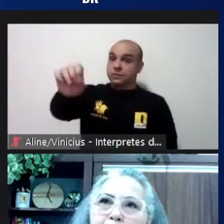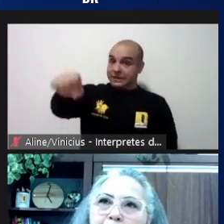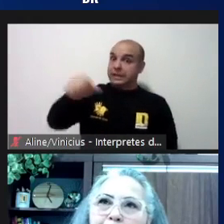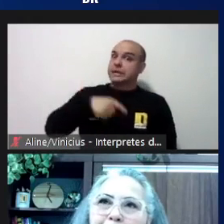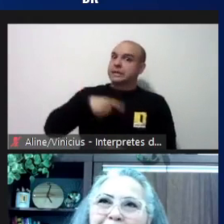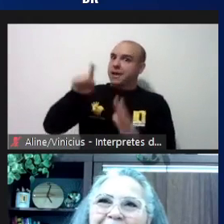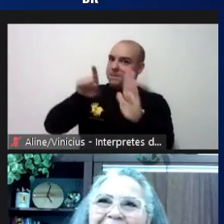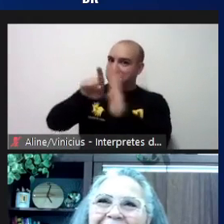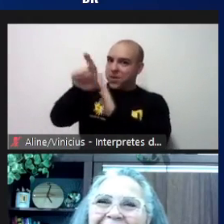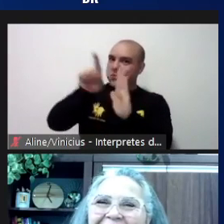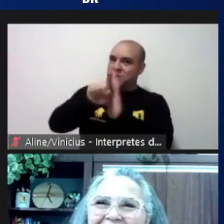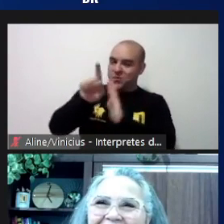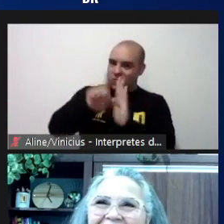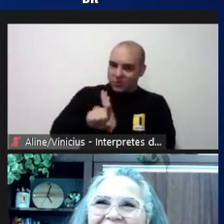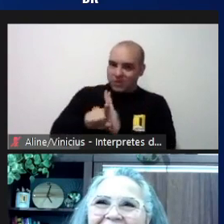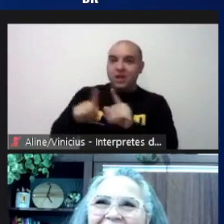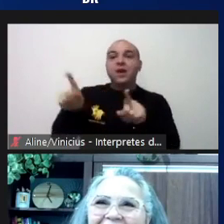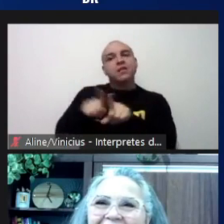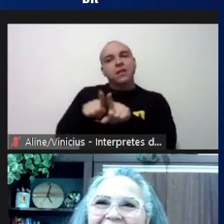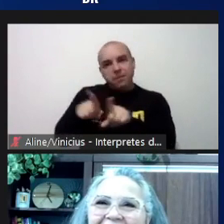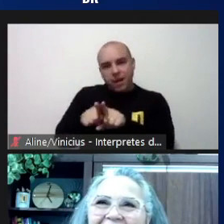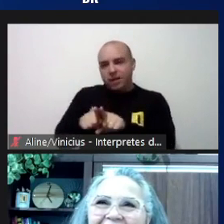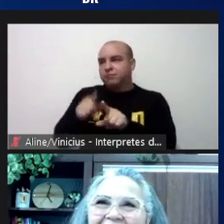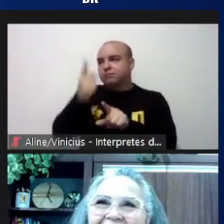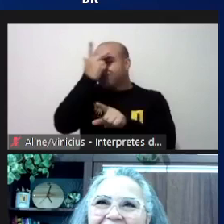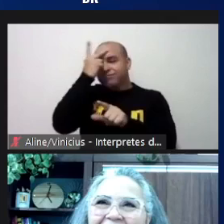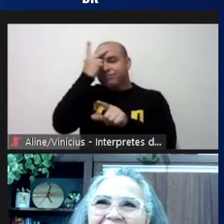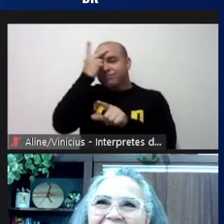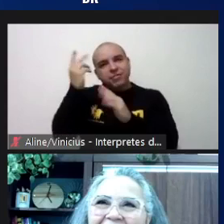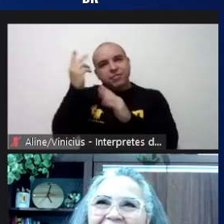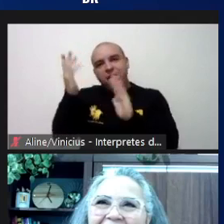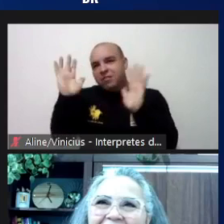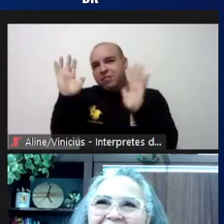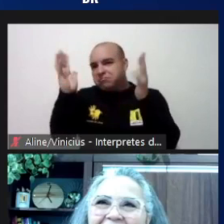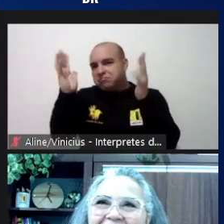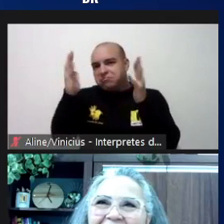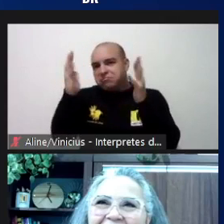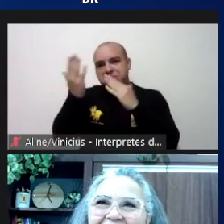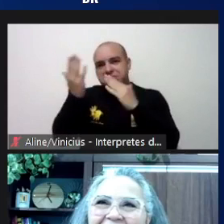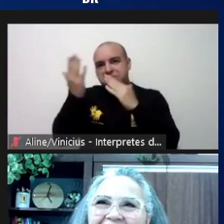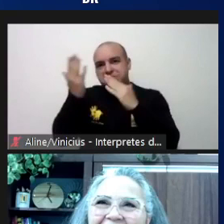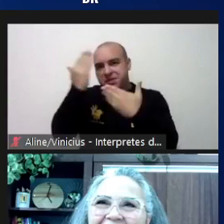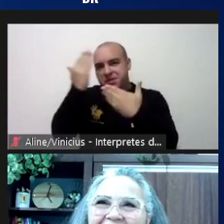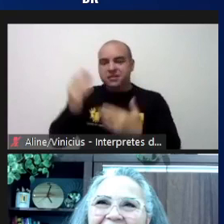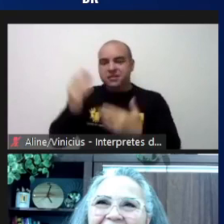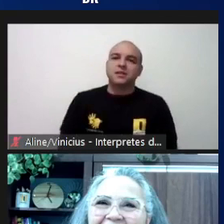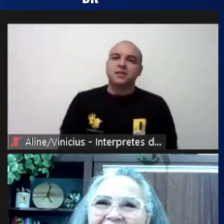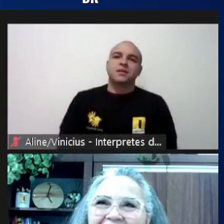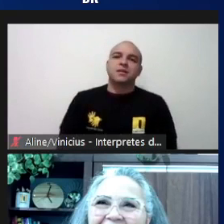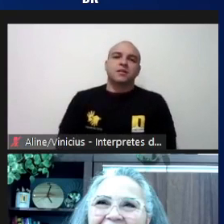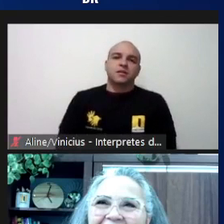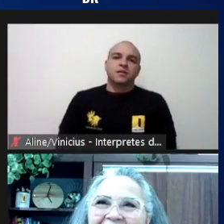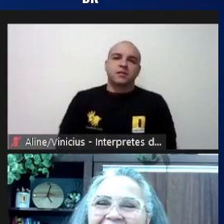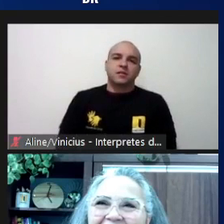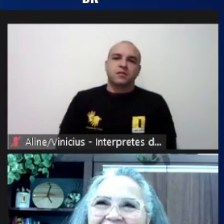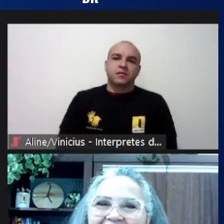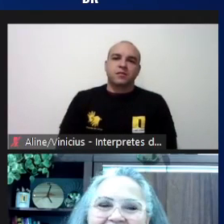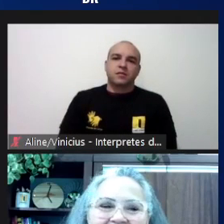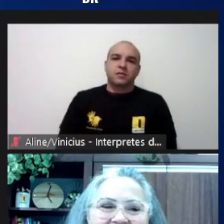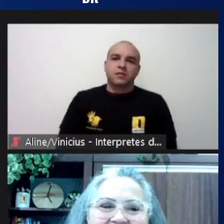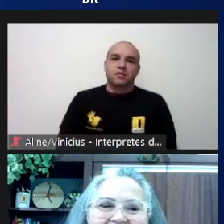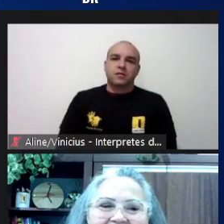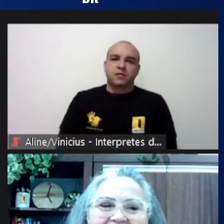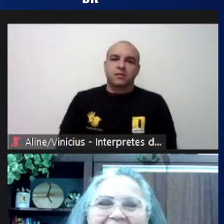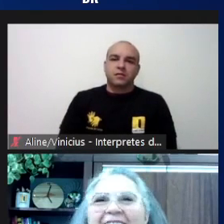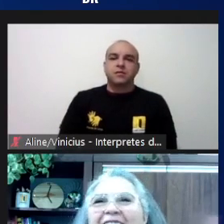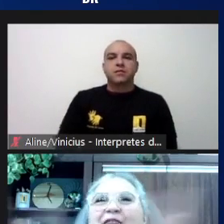muitos agradecimentos. Temos um agradecimento que foi, inclusive, me chamou a atenção, porque você falou dela. Marta